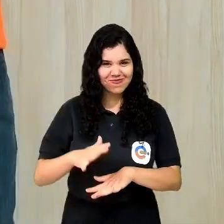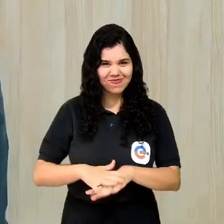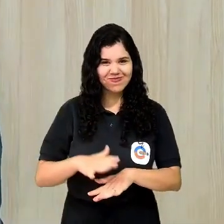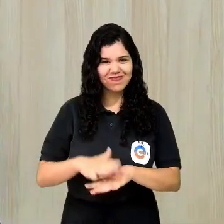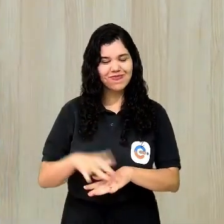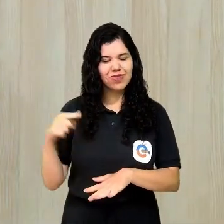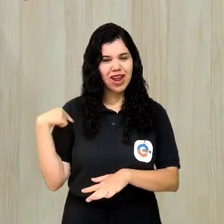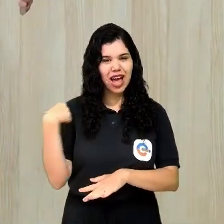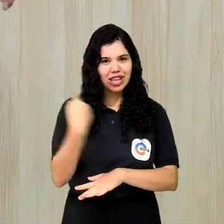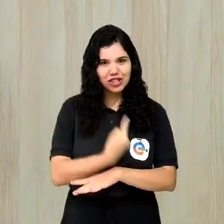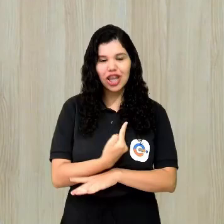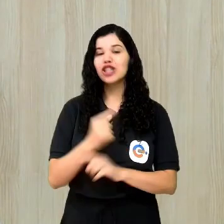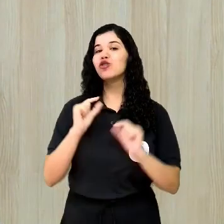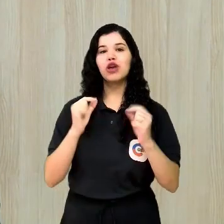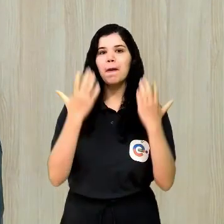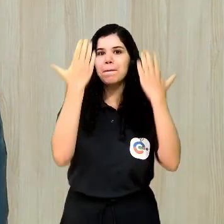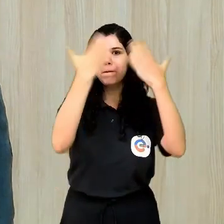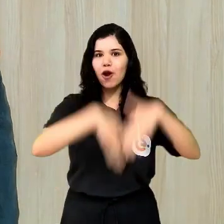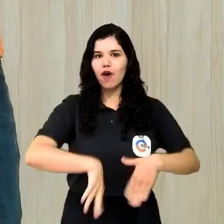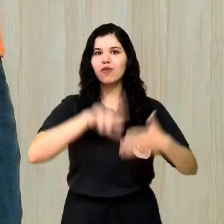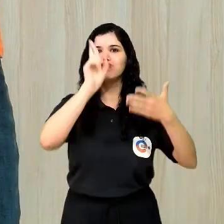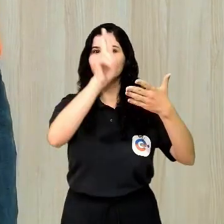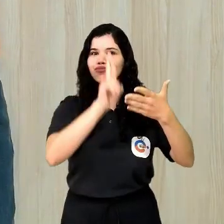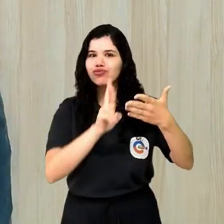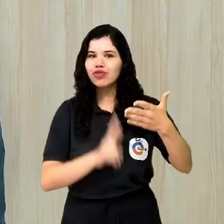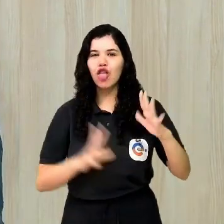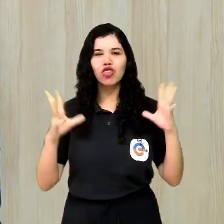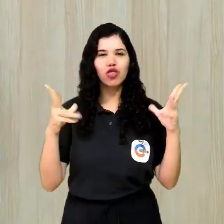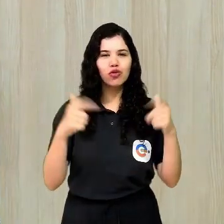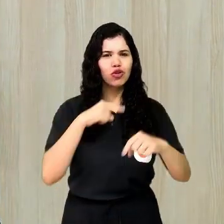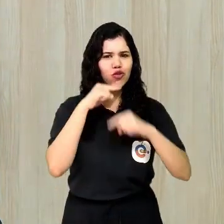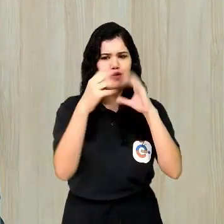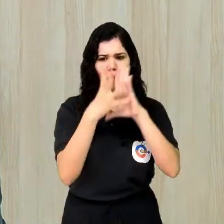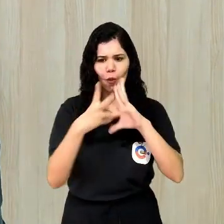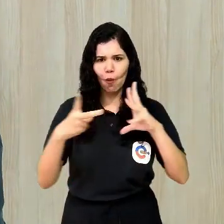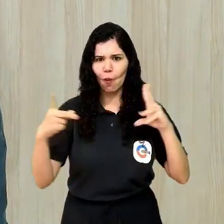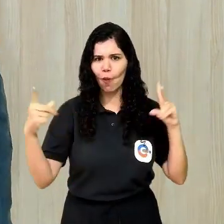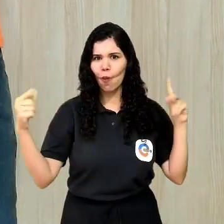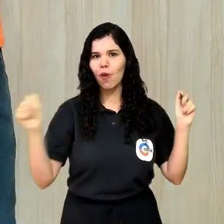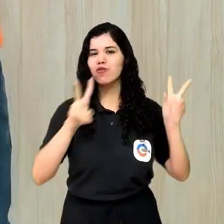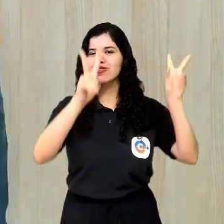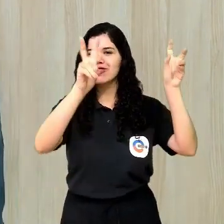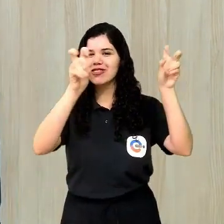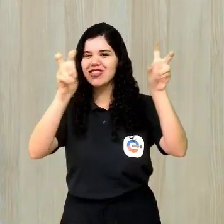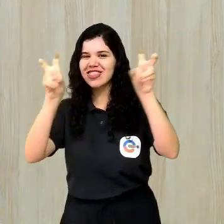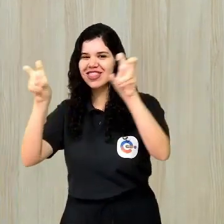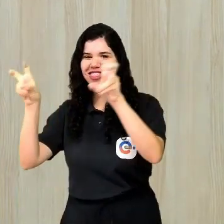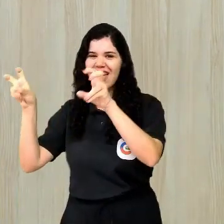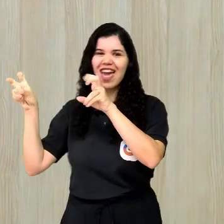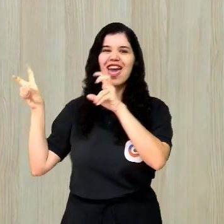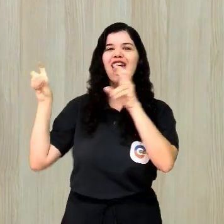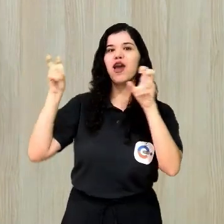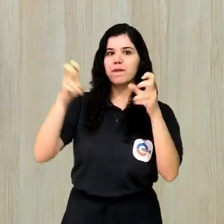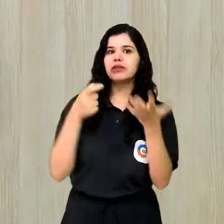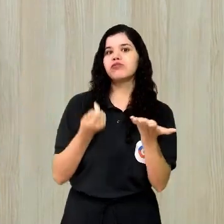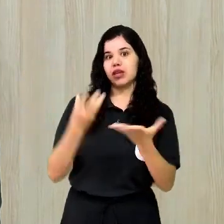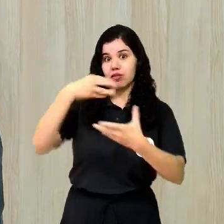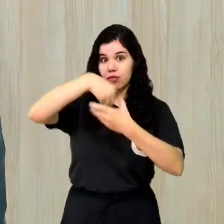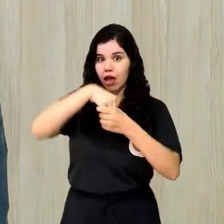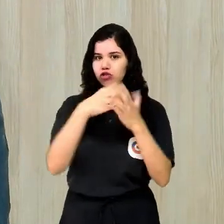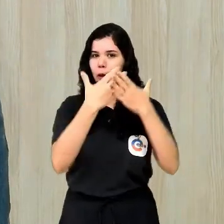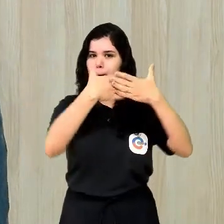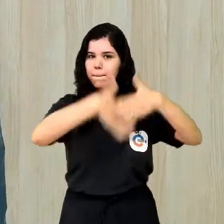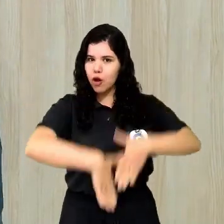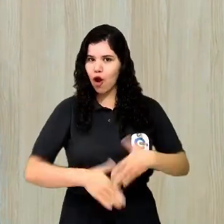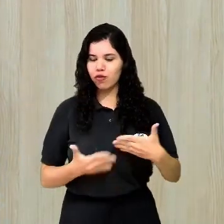para a gente detonar todas as dúvidas que a gente tiver sobre os assuntos que são cobrados nas provas